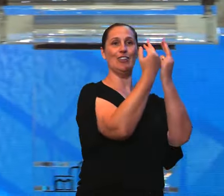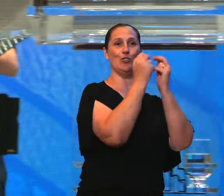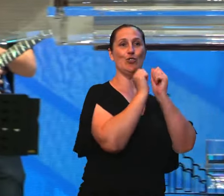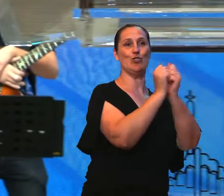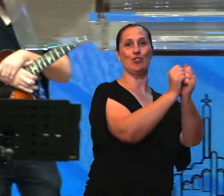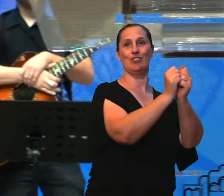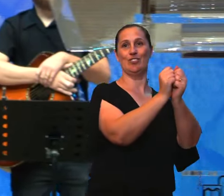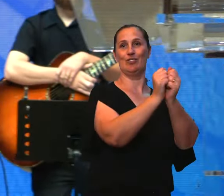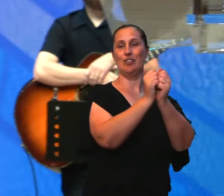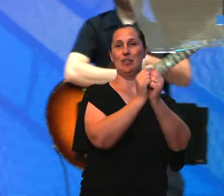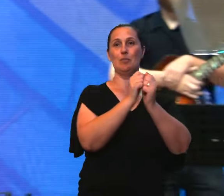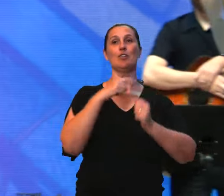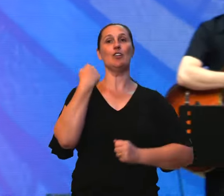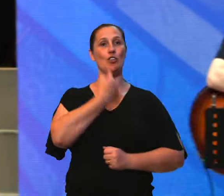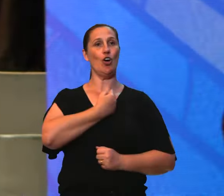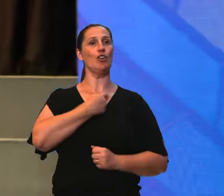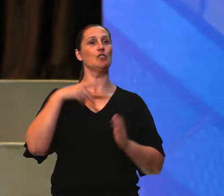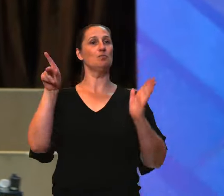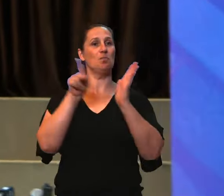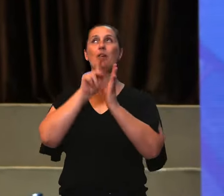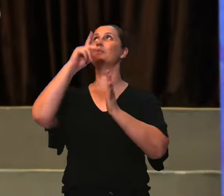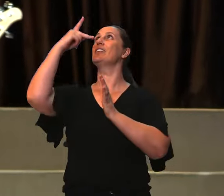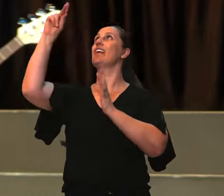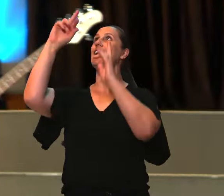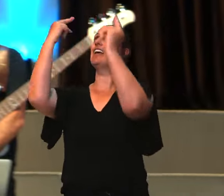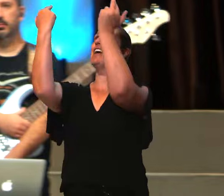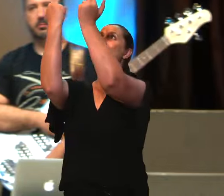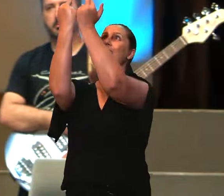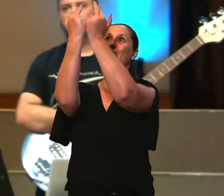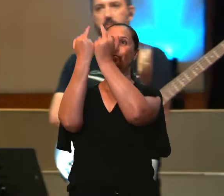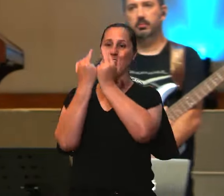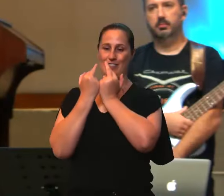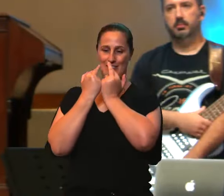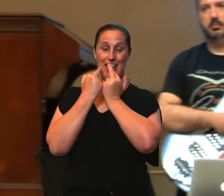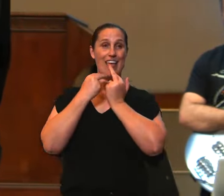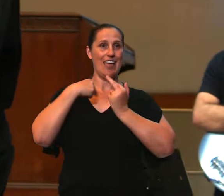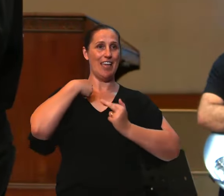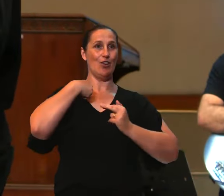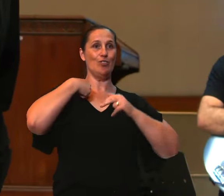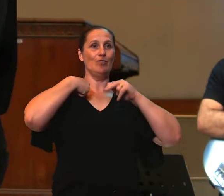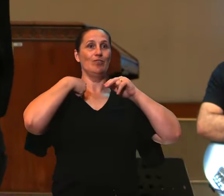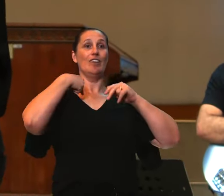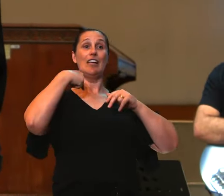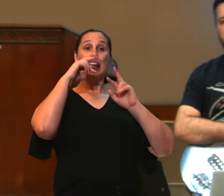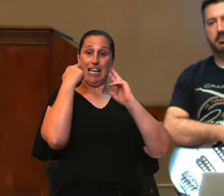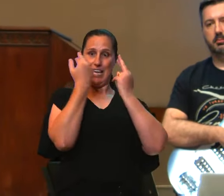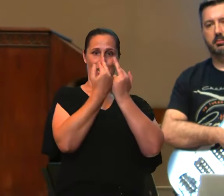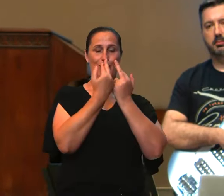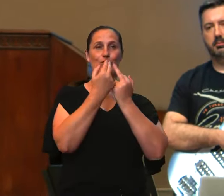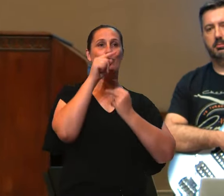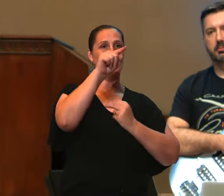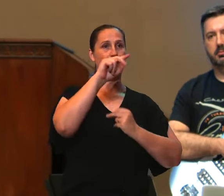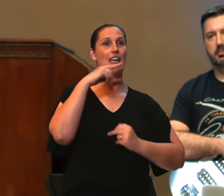vai mas saiba o reino de Deus diz a bíblia é